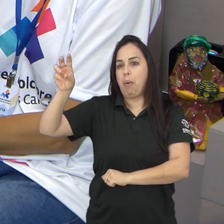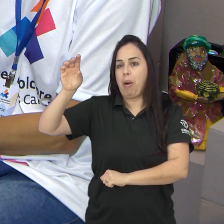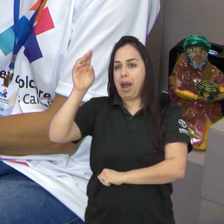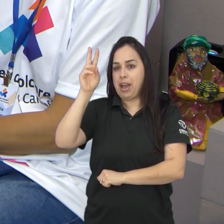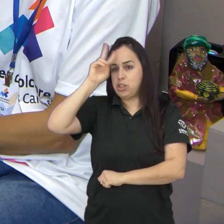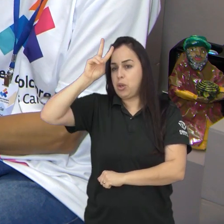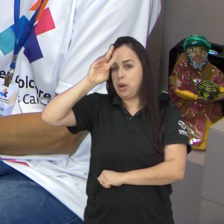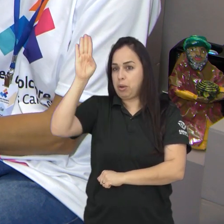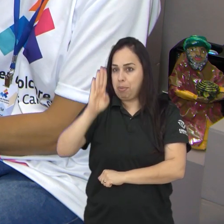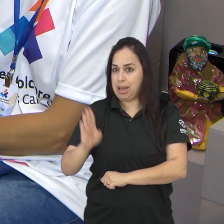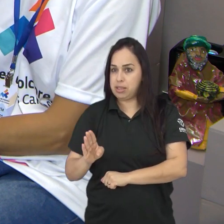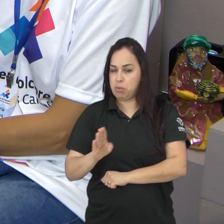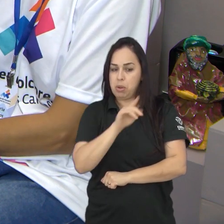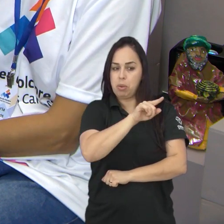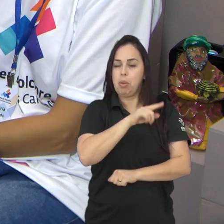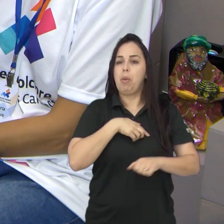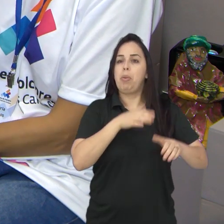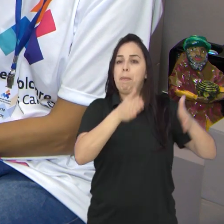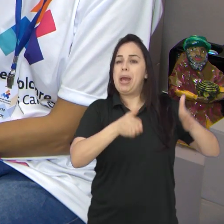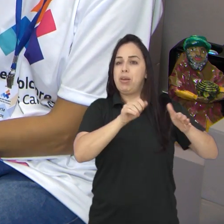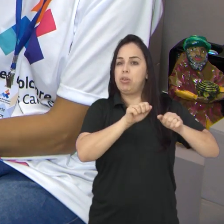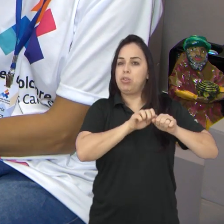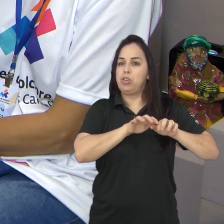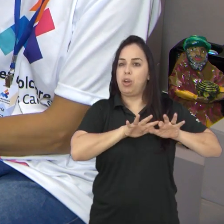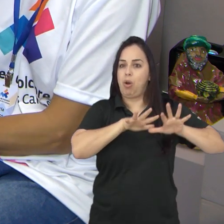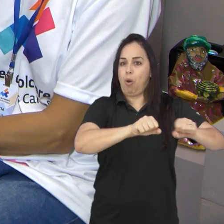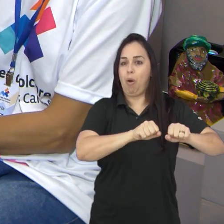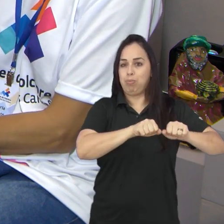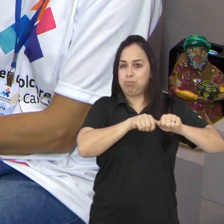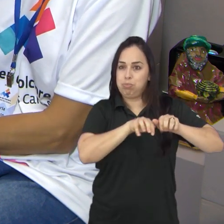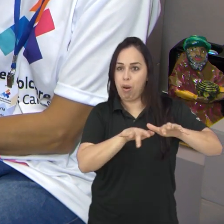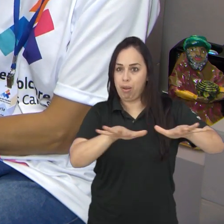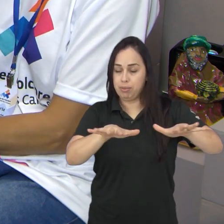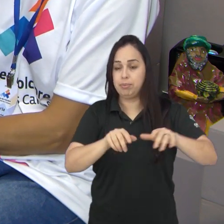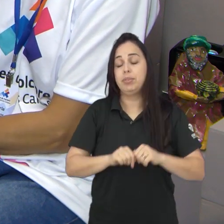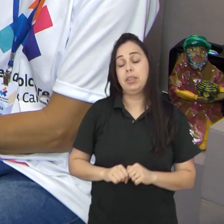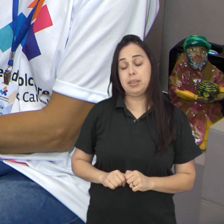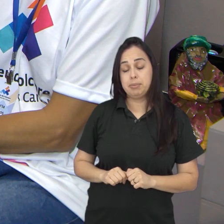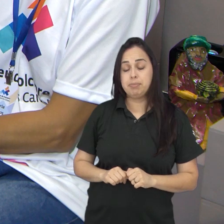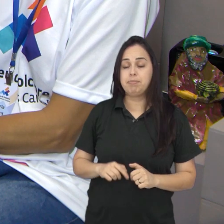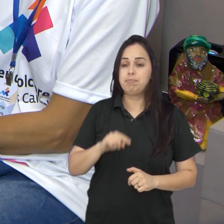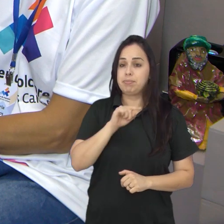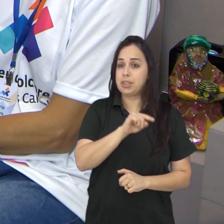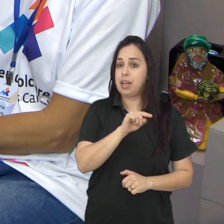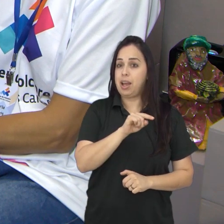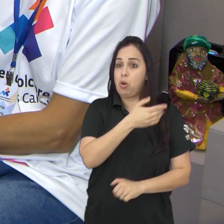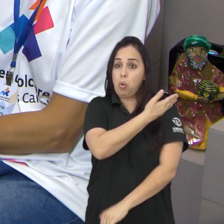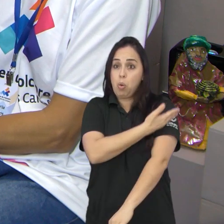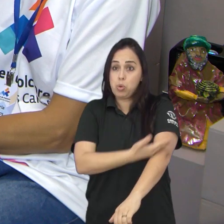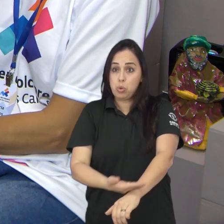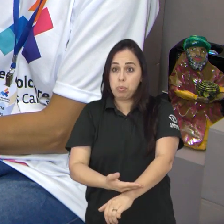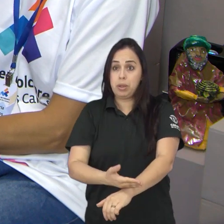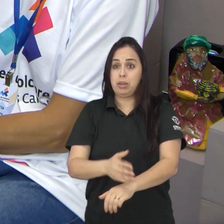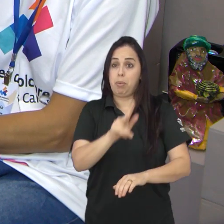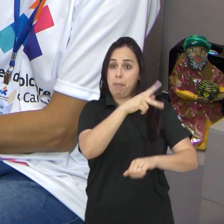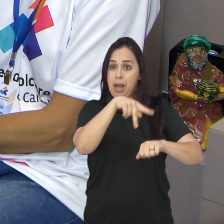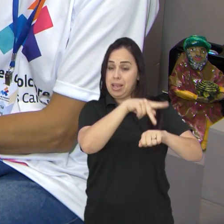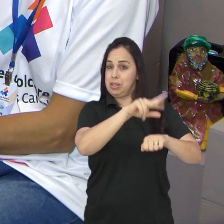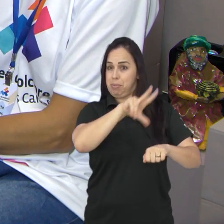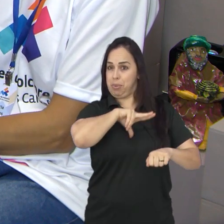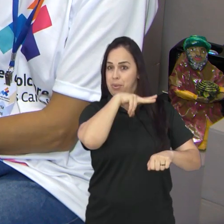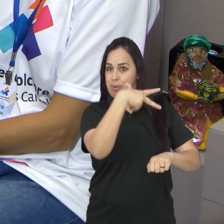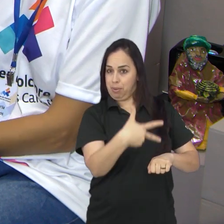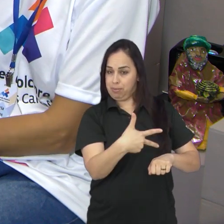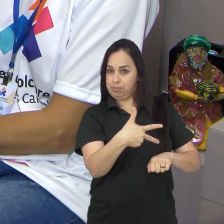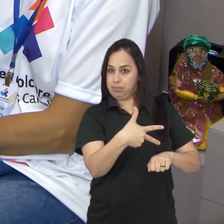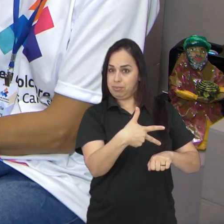colonização. E também veio com a colonização. Com a colonização, ele era um costume português,